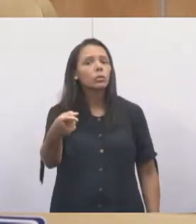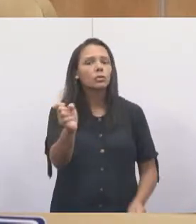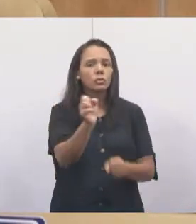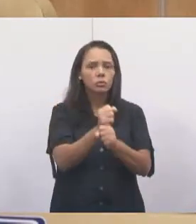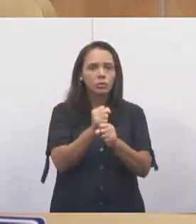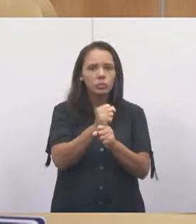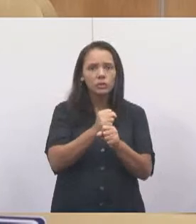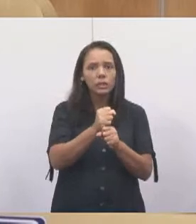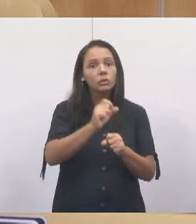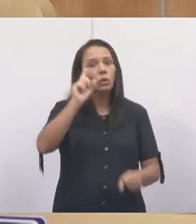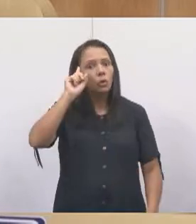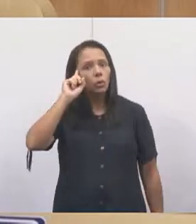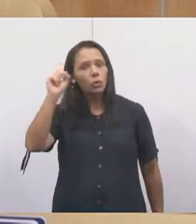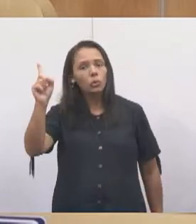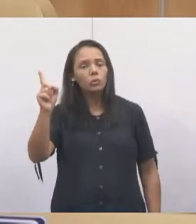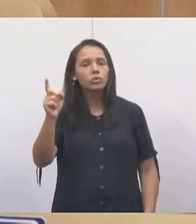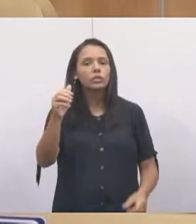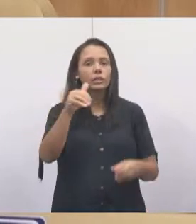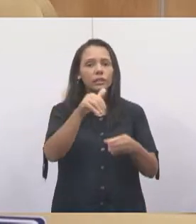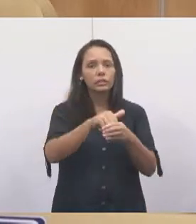Vai ter eleição em